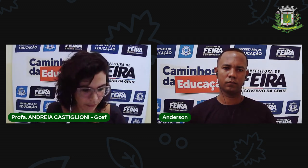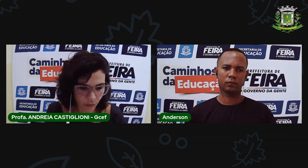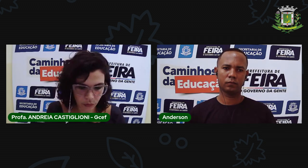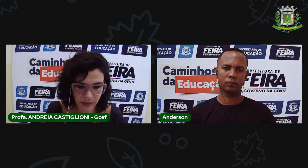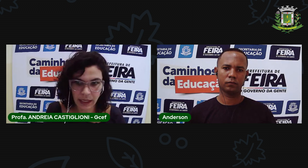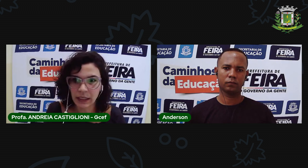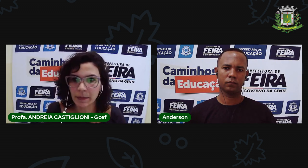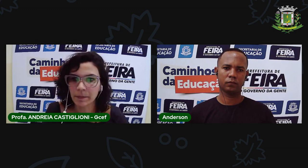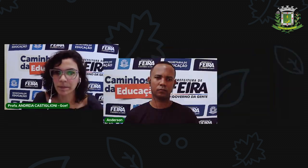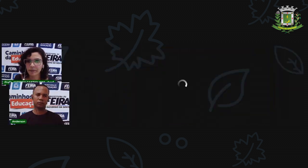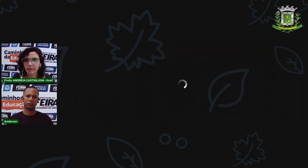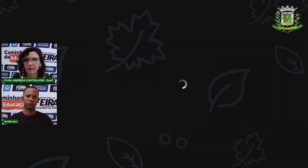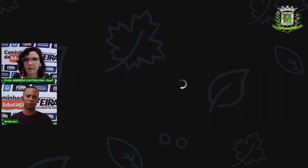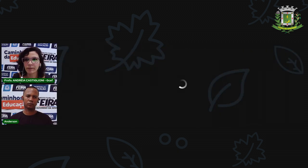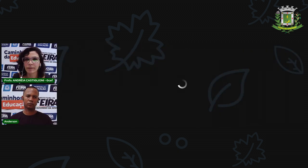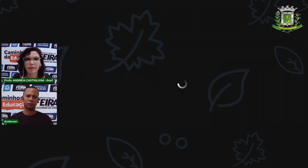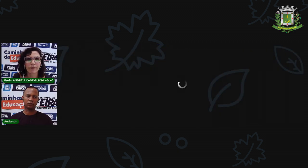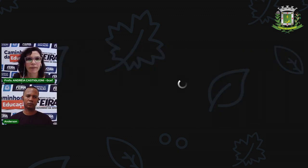Coloca aí, por favor, no tech.